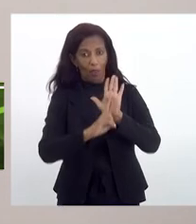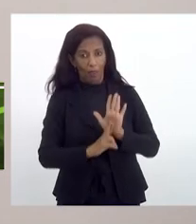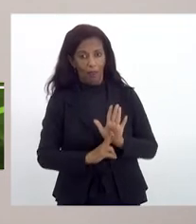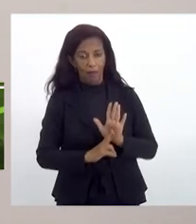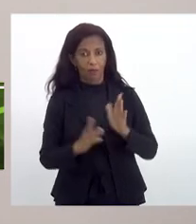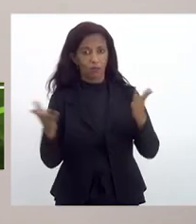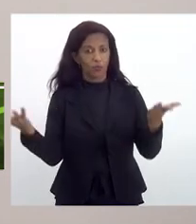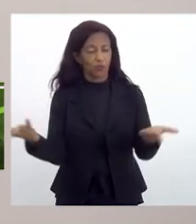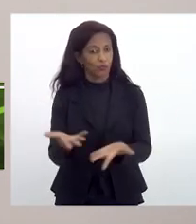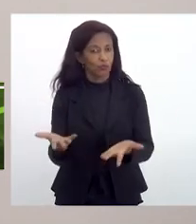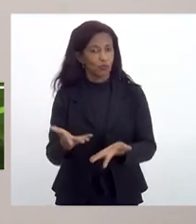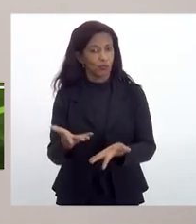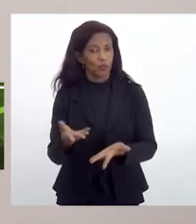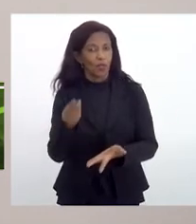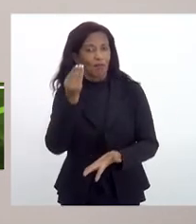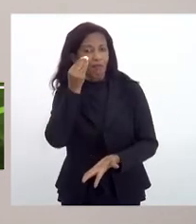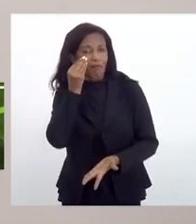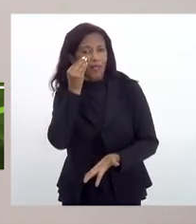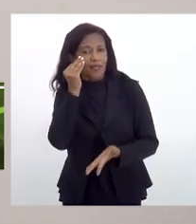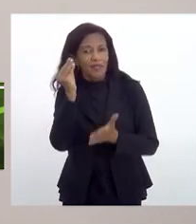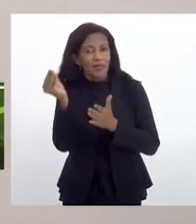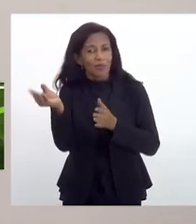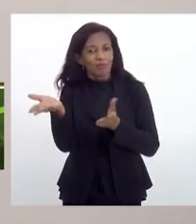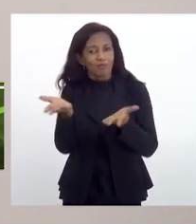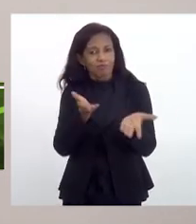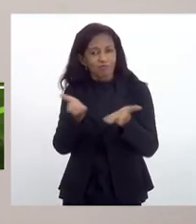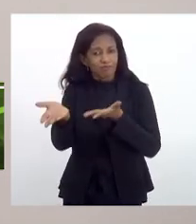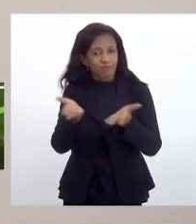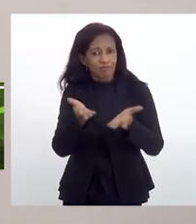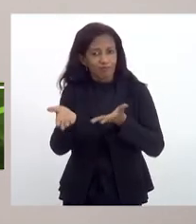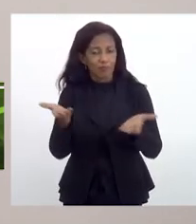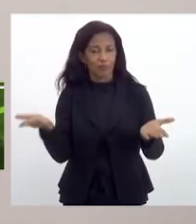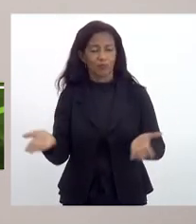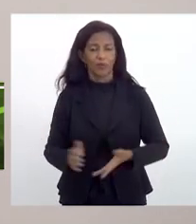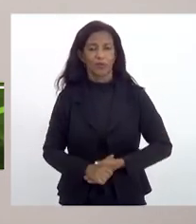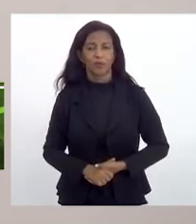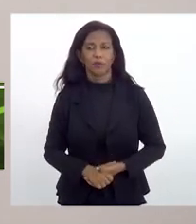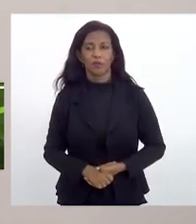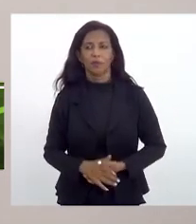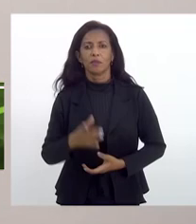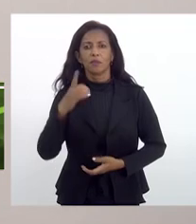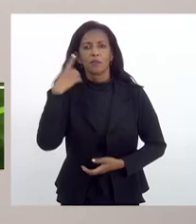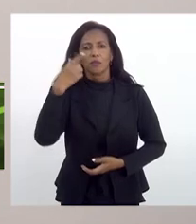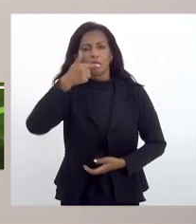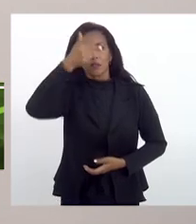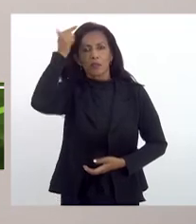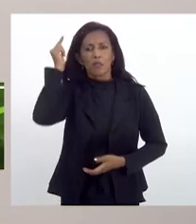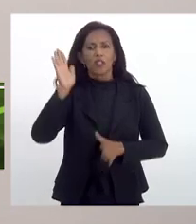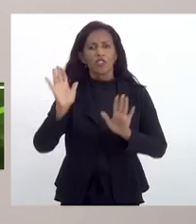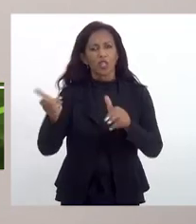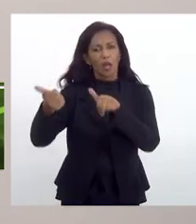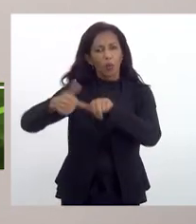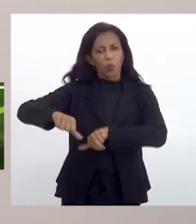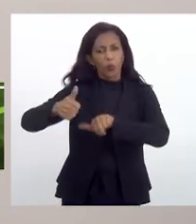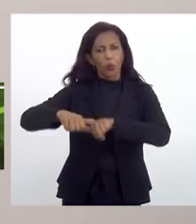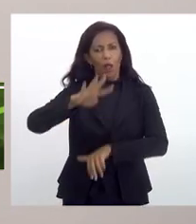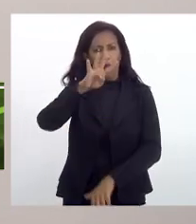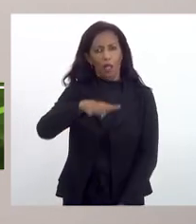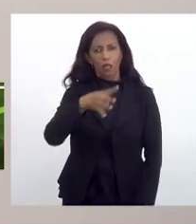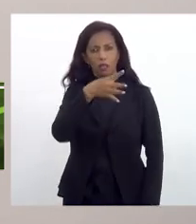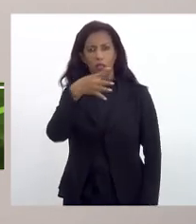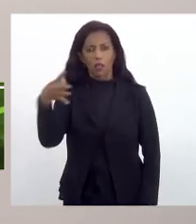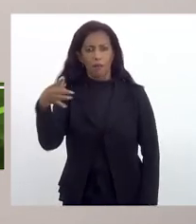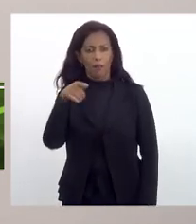hoje, a gente está tentando compor isso. O deputado Luiz Paulo, a gente já fez análise da tabela que o senhor mandou.